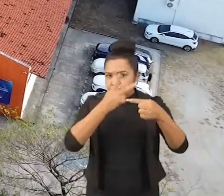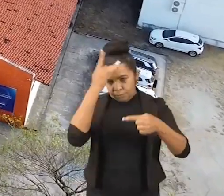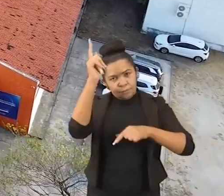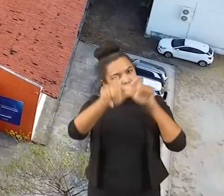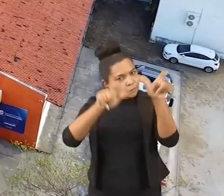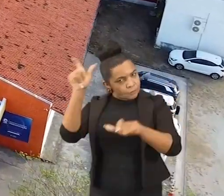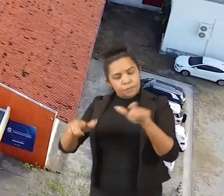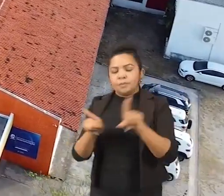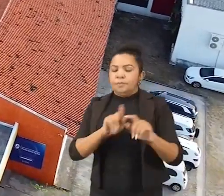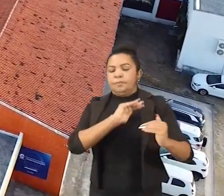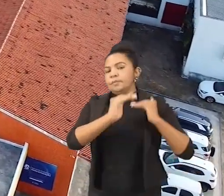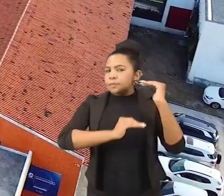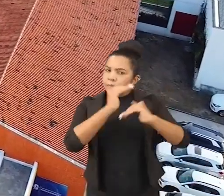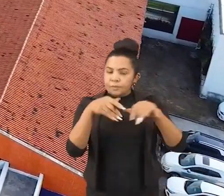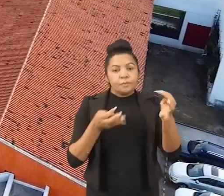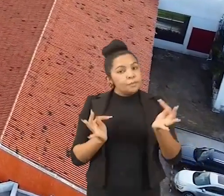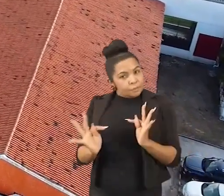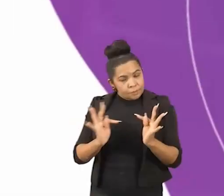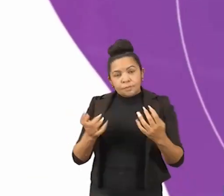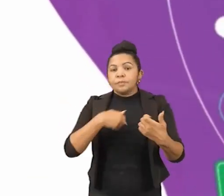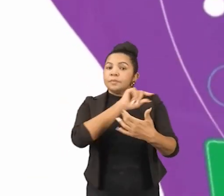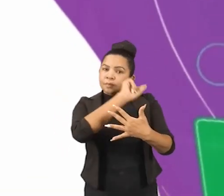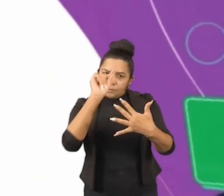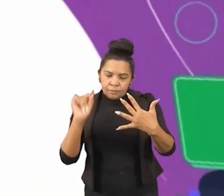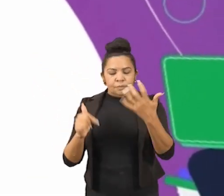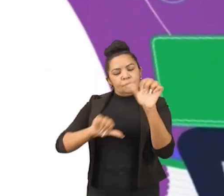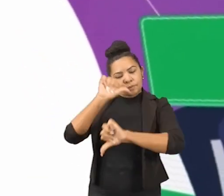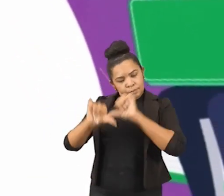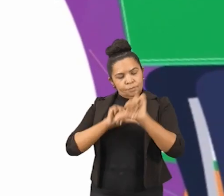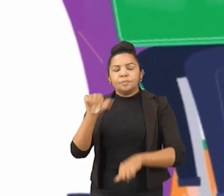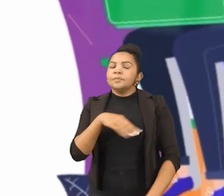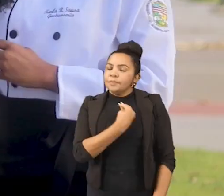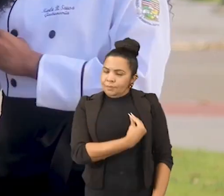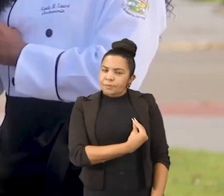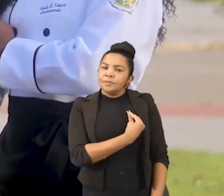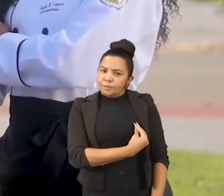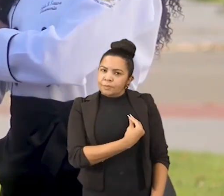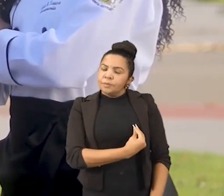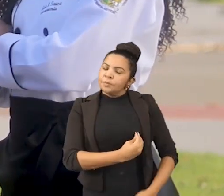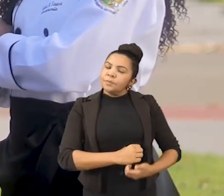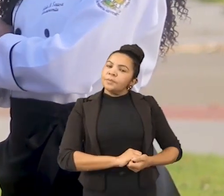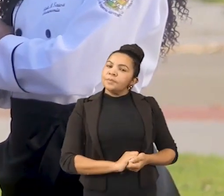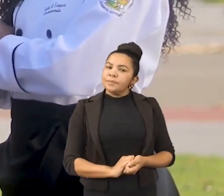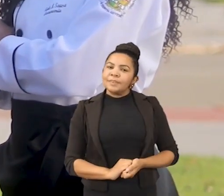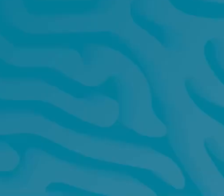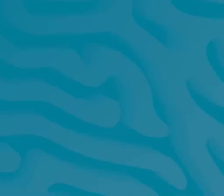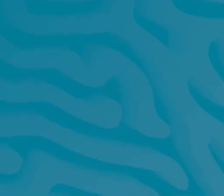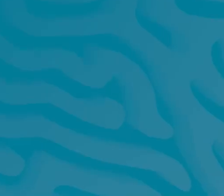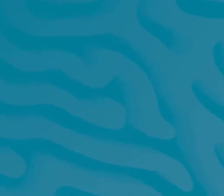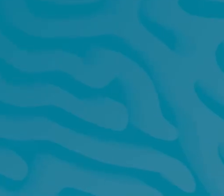O Emanet, conectando pessoas, desenvolvendo tecnologias, transformando